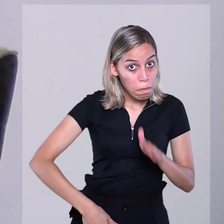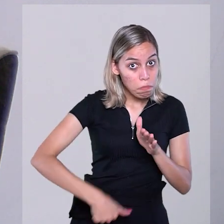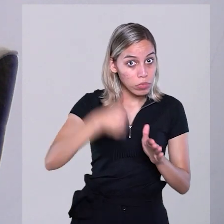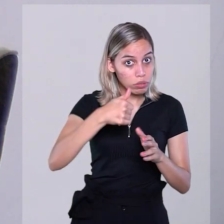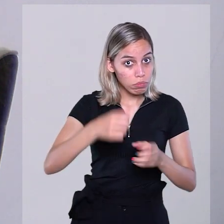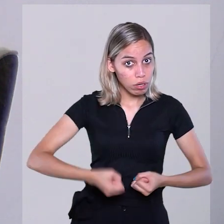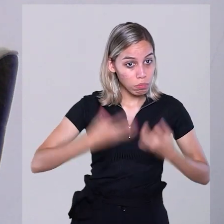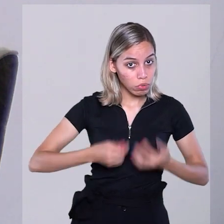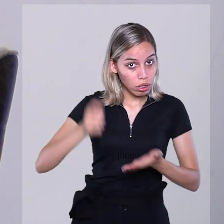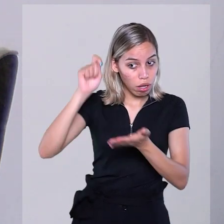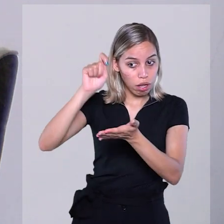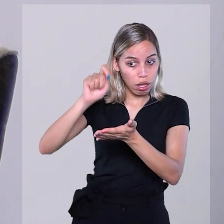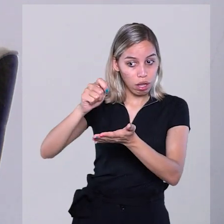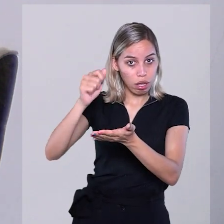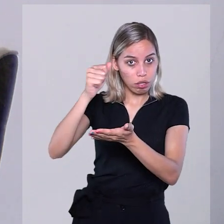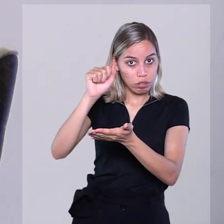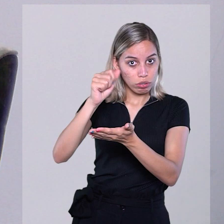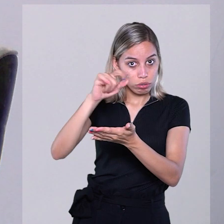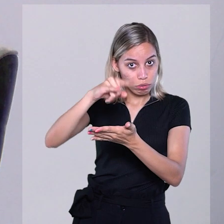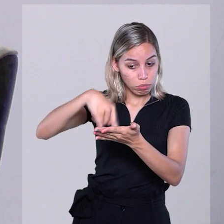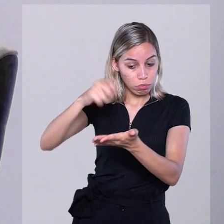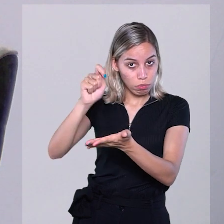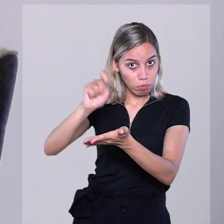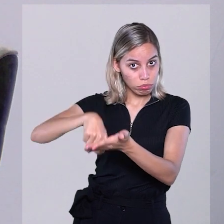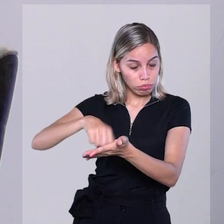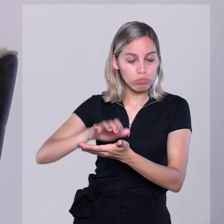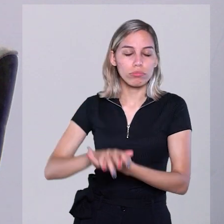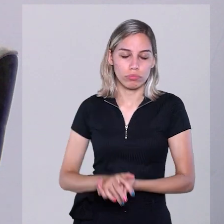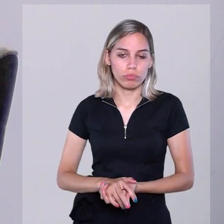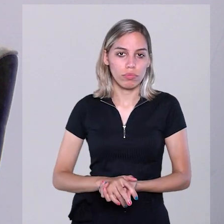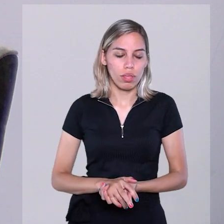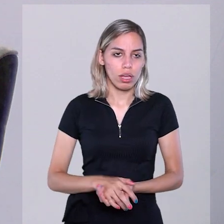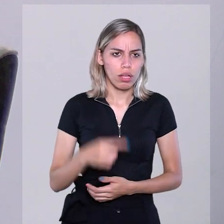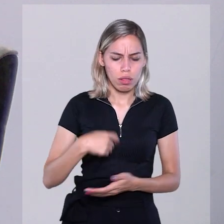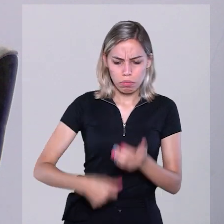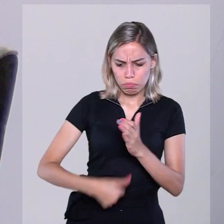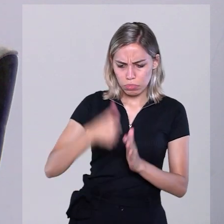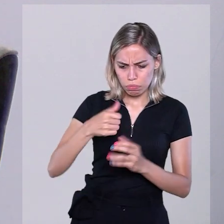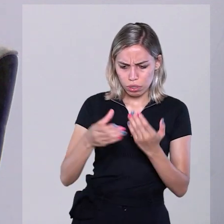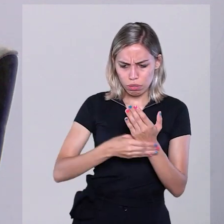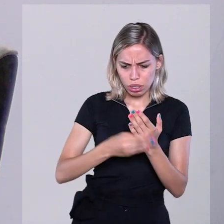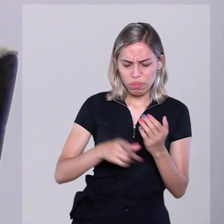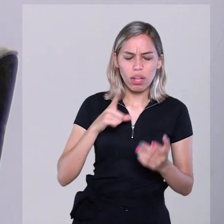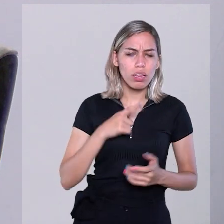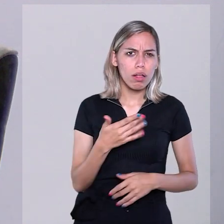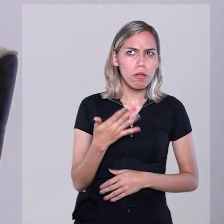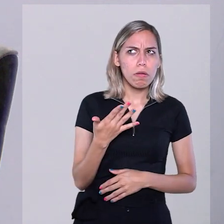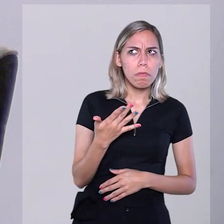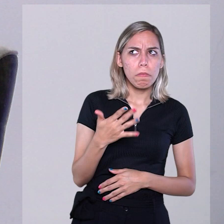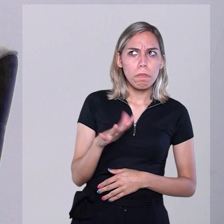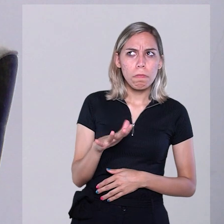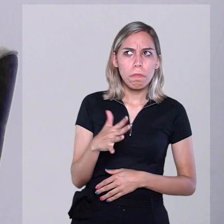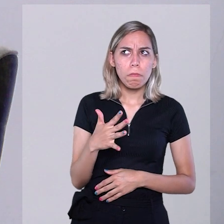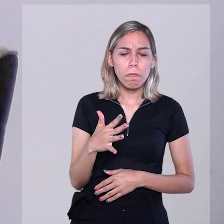E o livro, que é a minha antologia, Pesado Demais para a Ventania, ele obteve